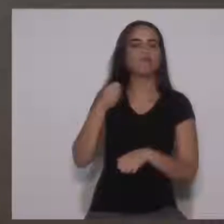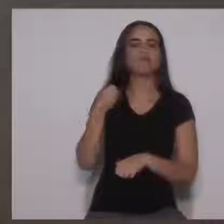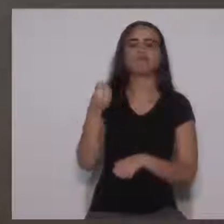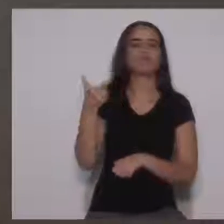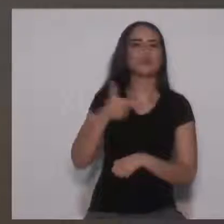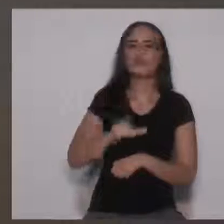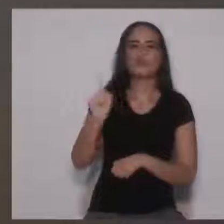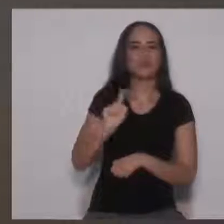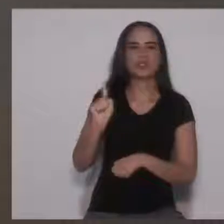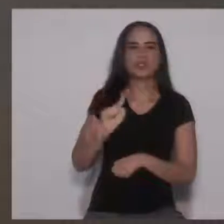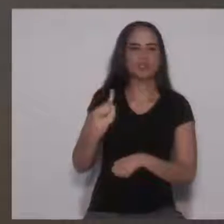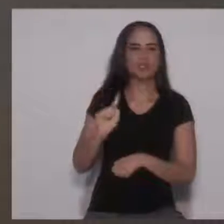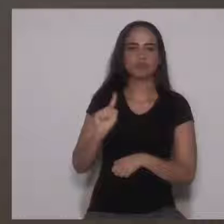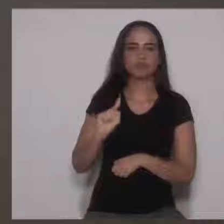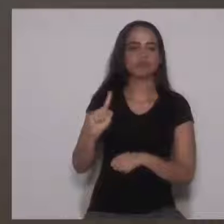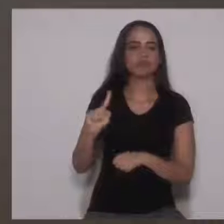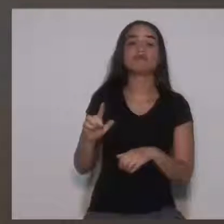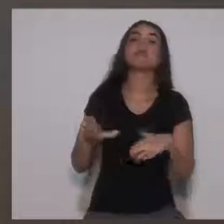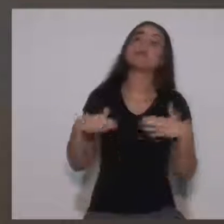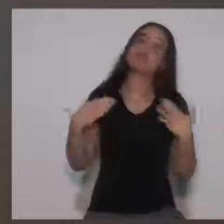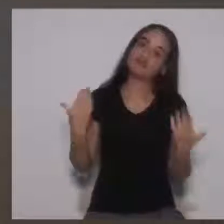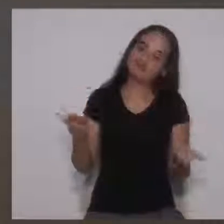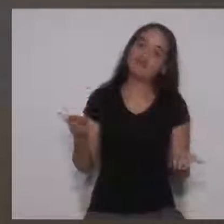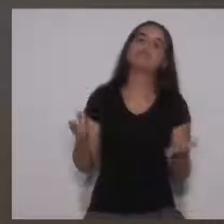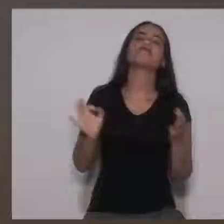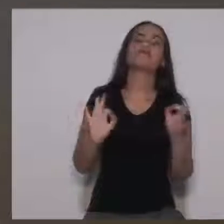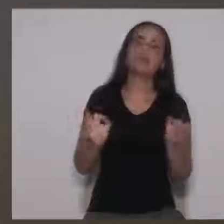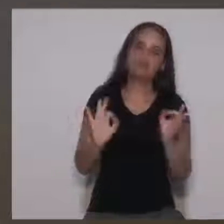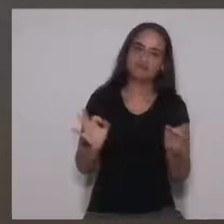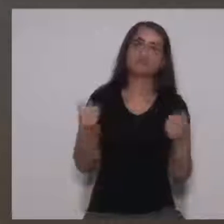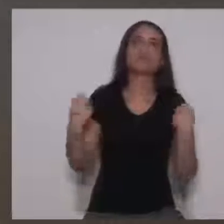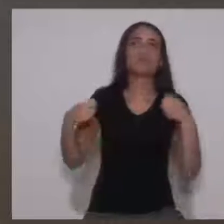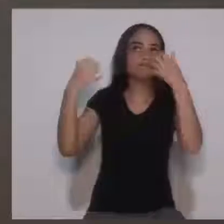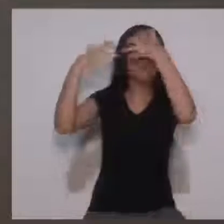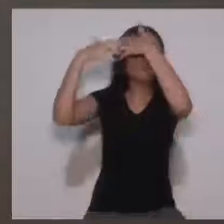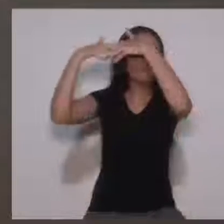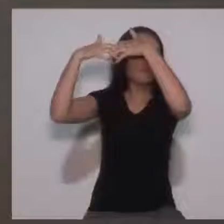negativo, né? Por isso que eu acho que tem que realmente pensar isso.